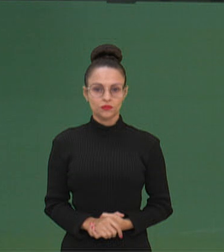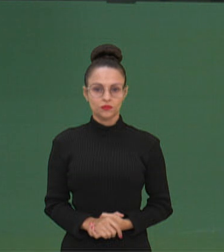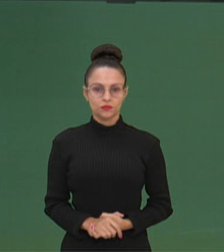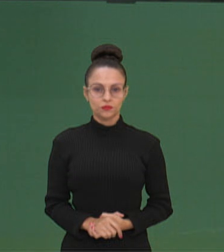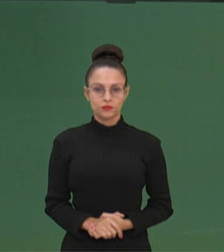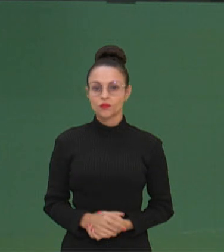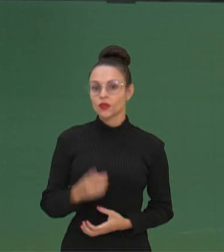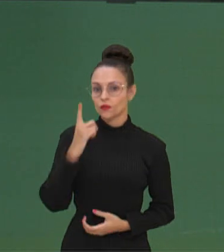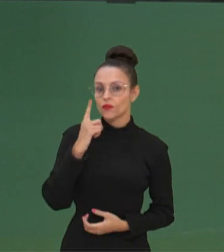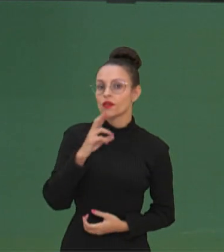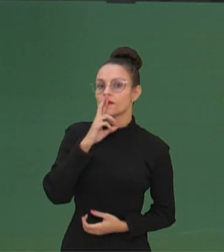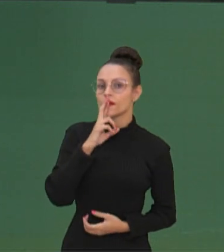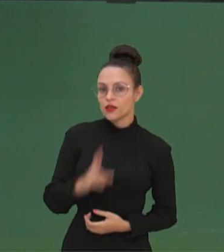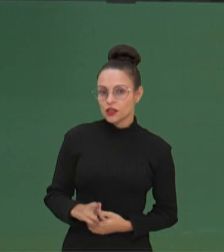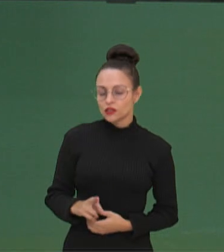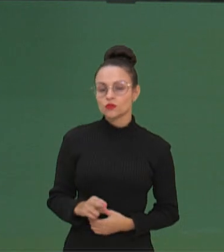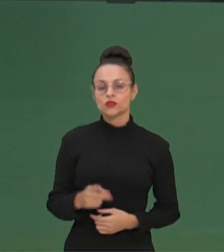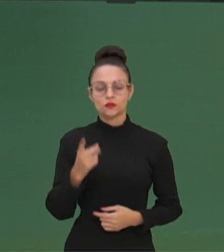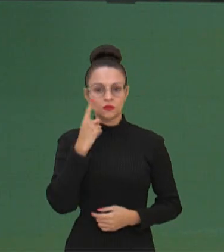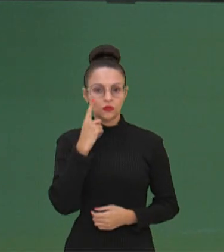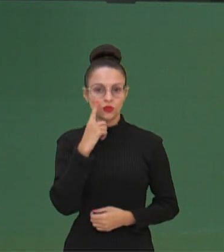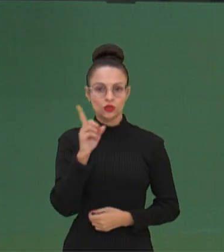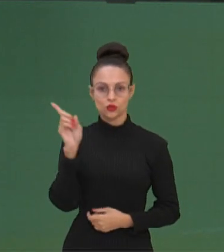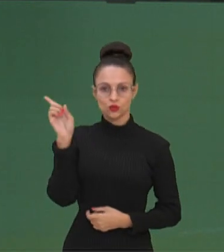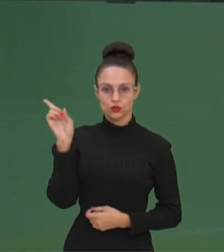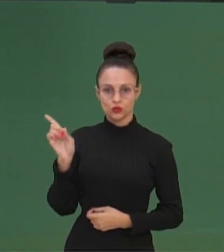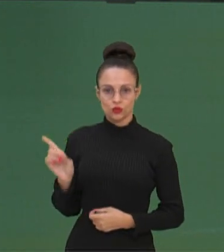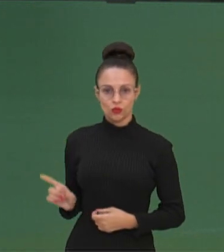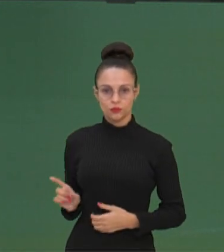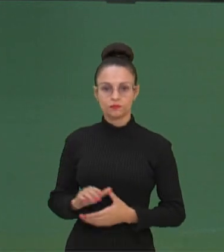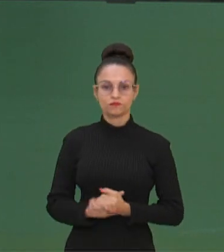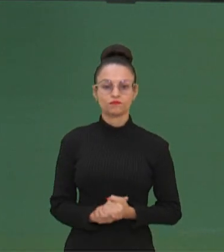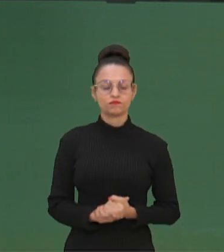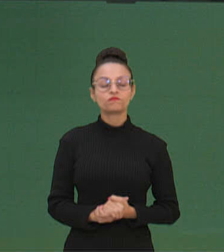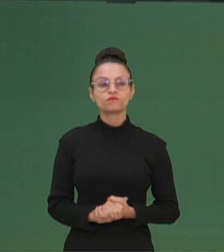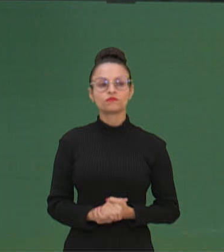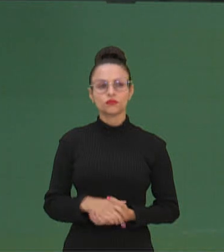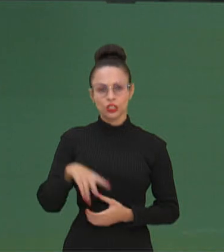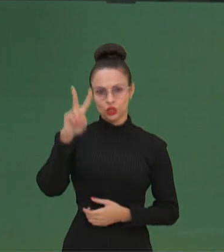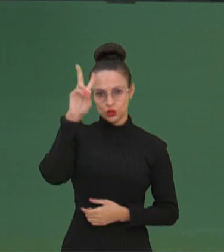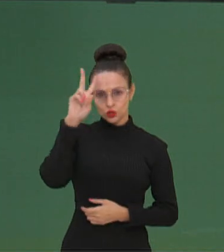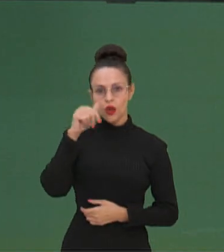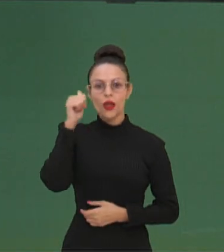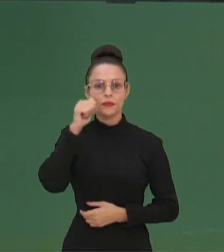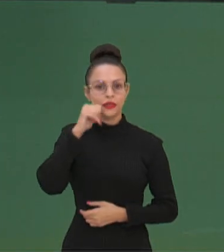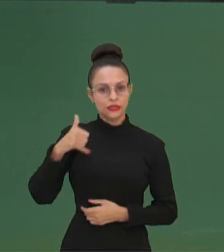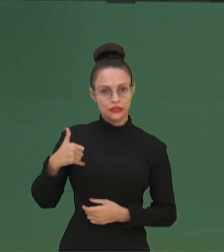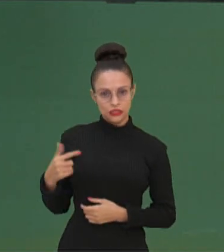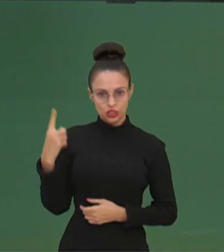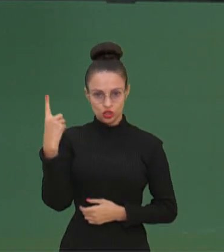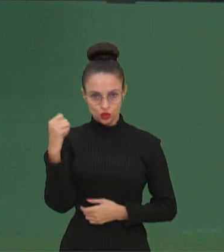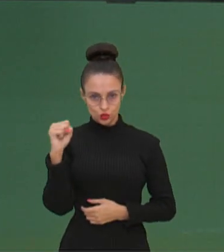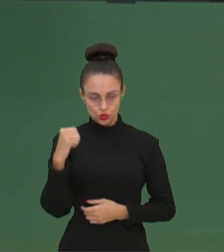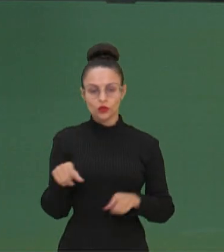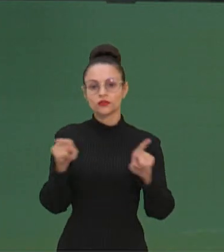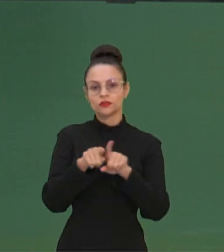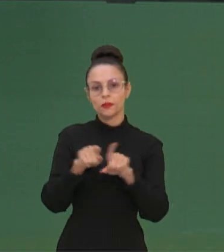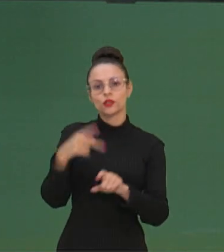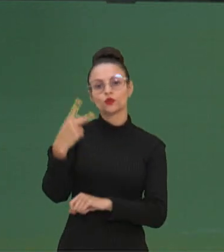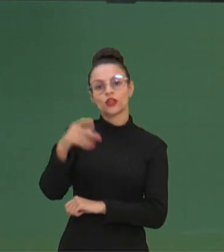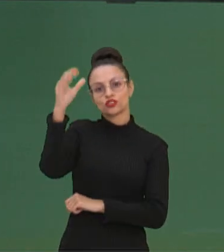Vamos às respostas? Então vamos lá. Era uma história de uma moça de 18 anos e